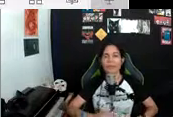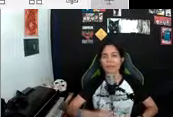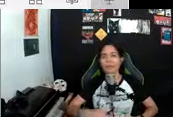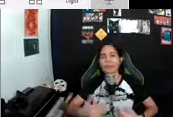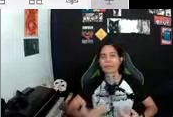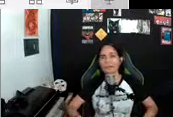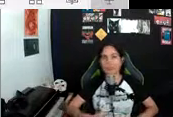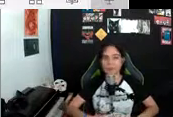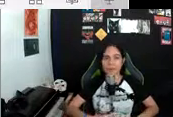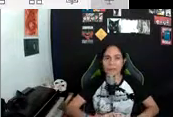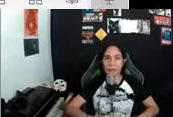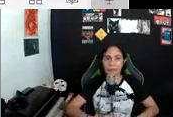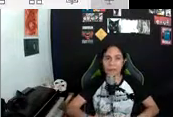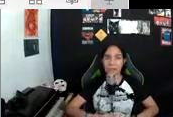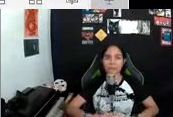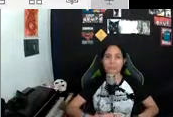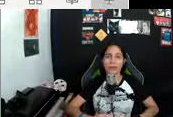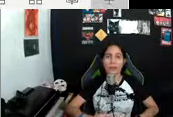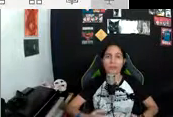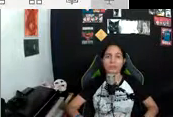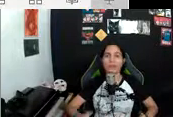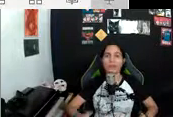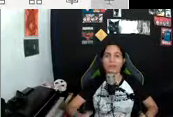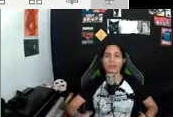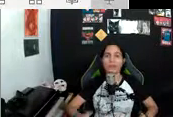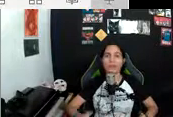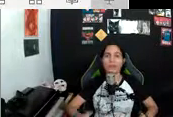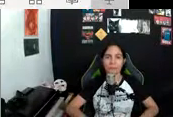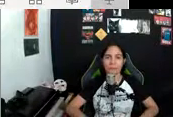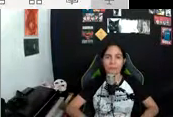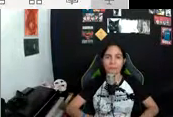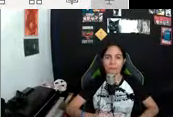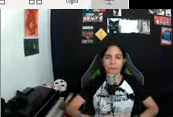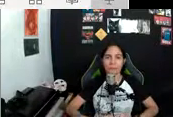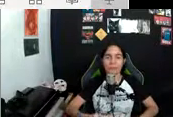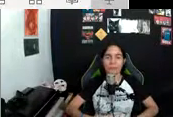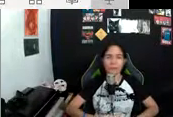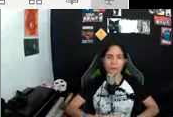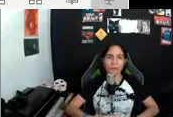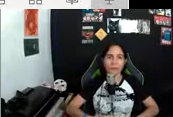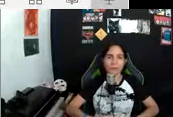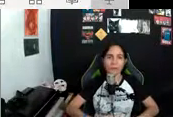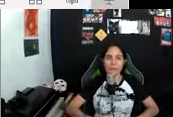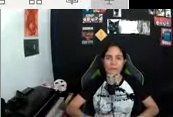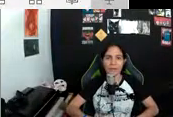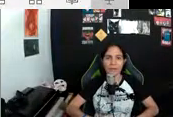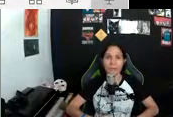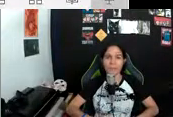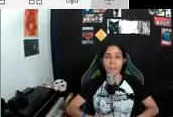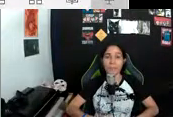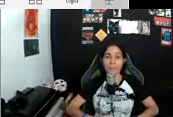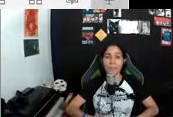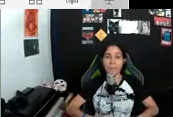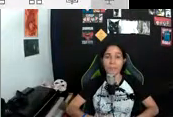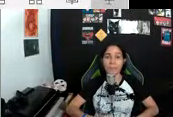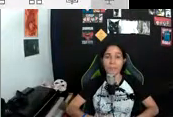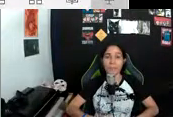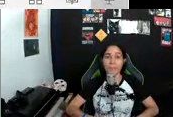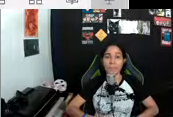estar sendo acrescentadas outras habilidades ou retiradas outras habilidades, e isso faz parte